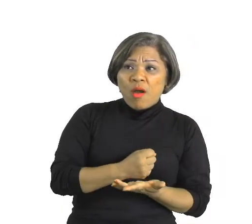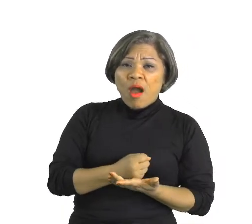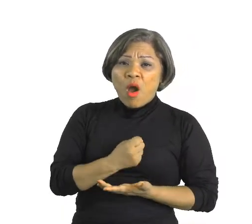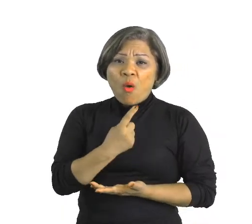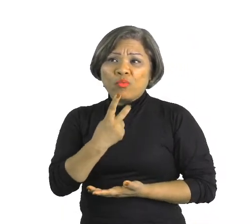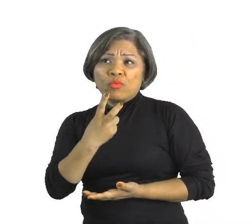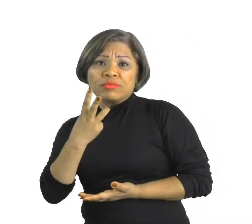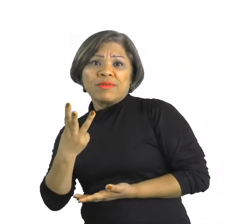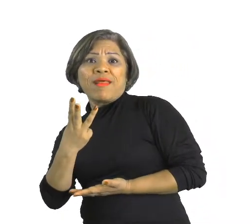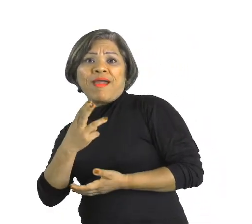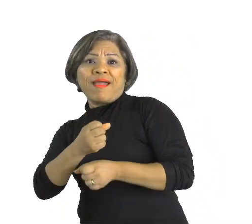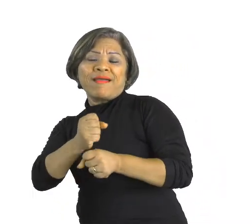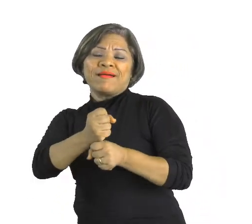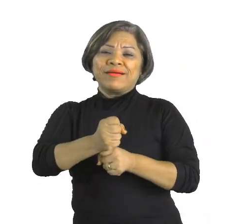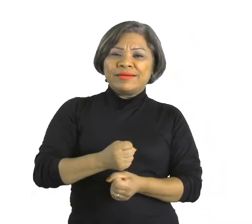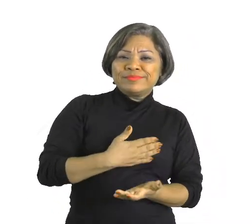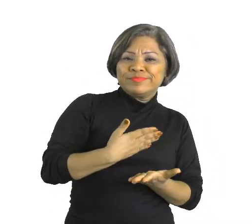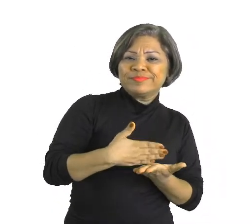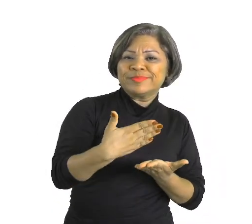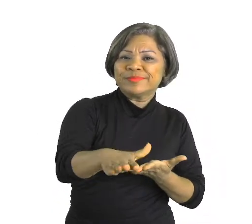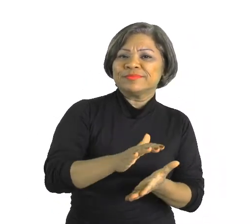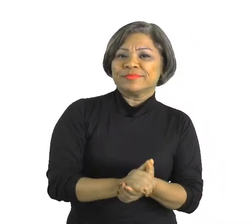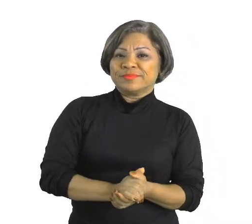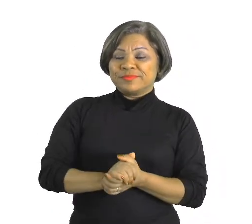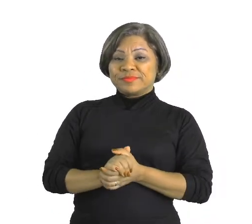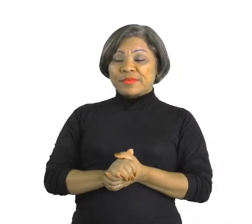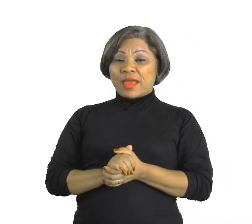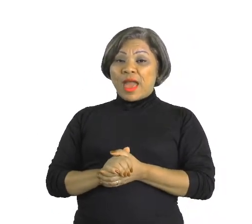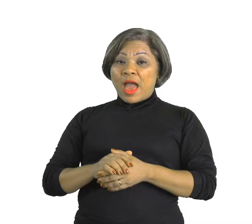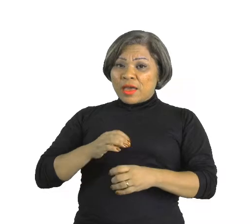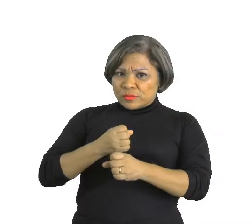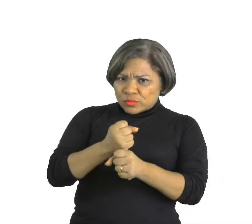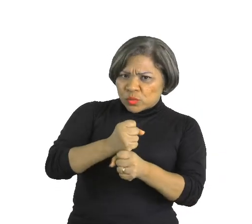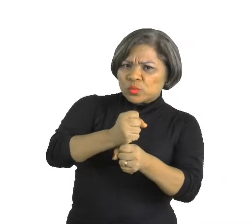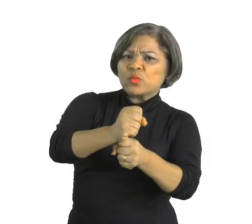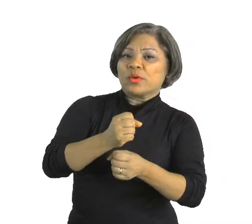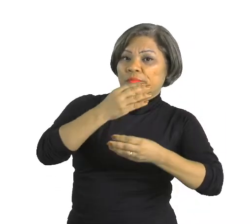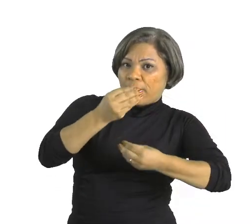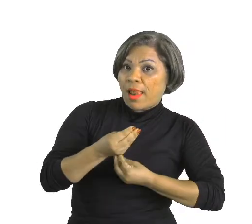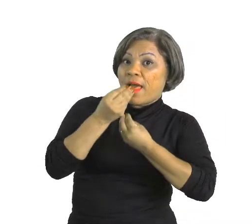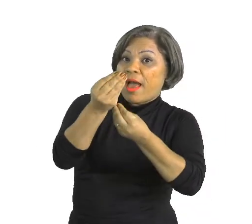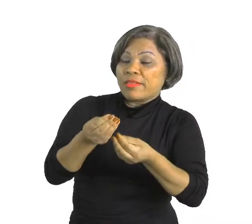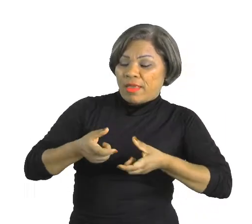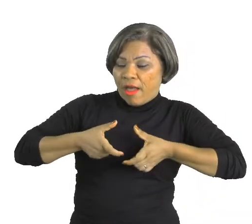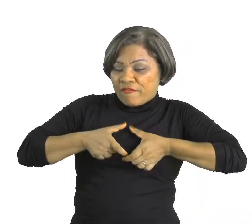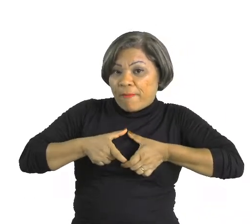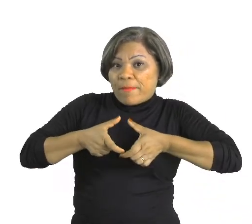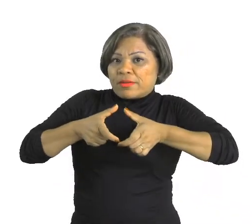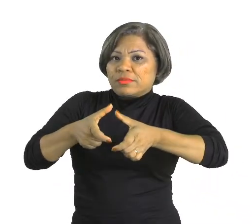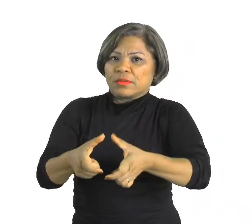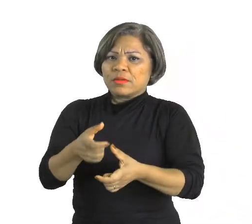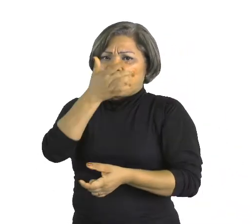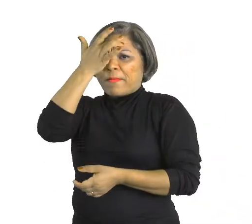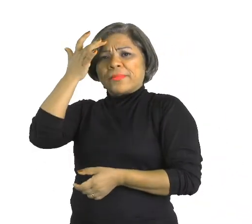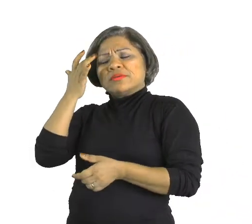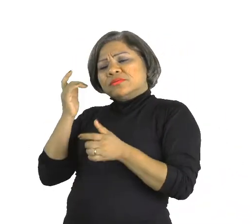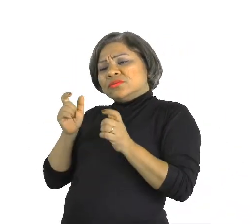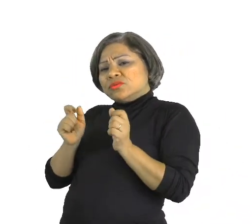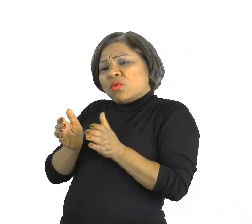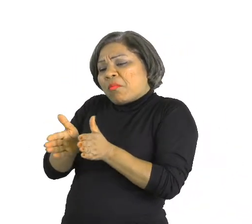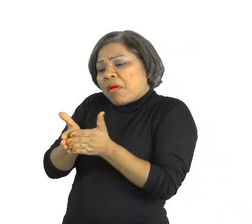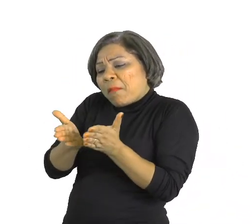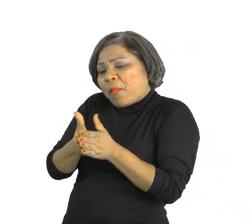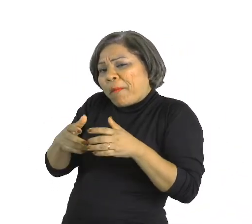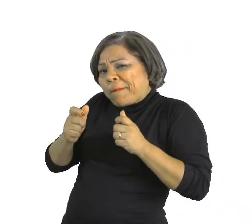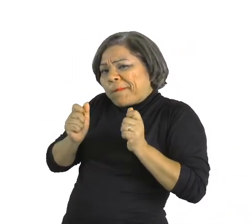sua medalha a alguém que precisasse mais dela. Pipoca era simplesmente a